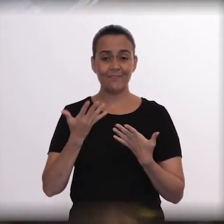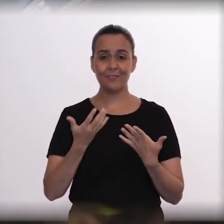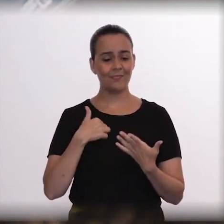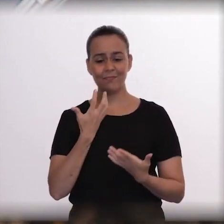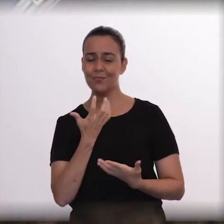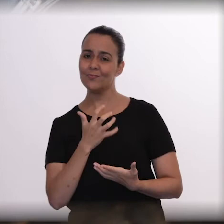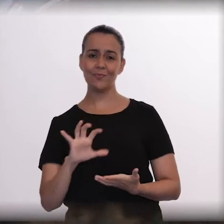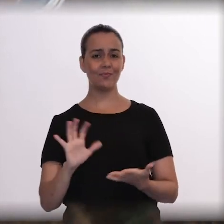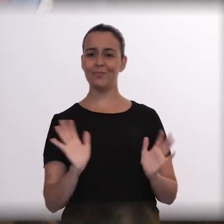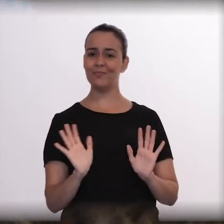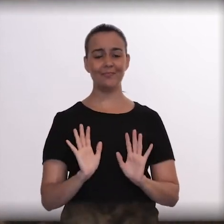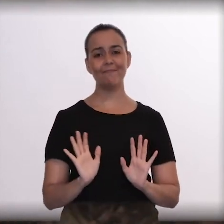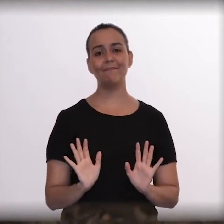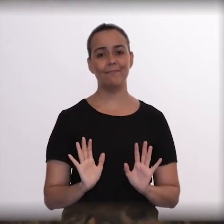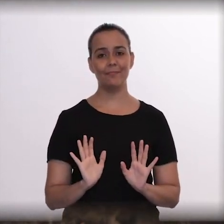era o que eu mais sentia.